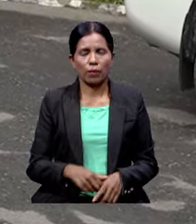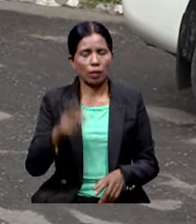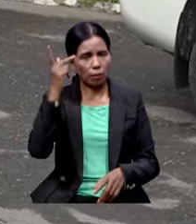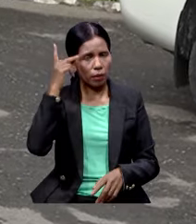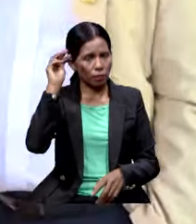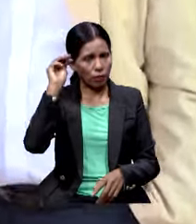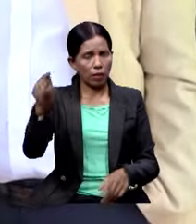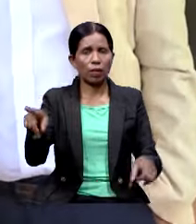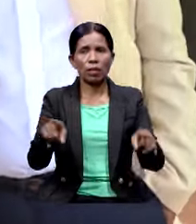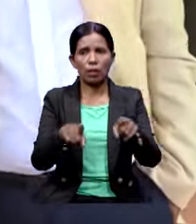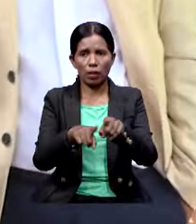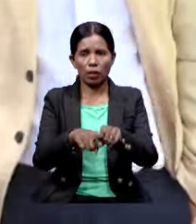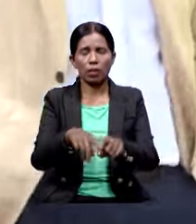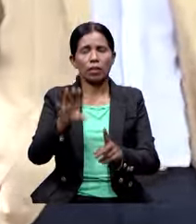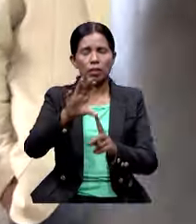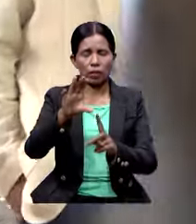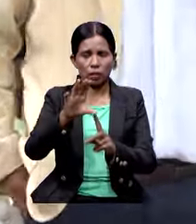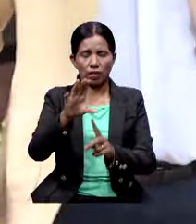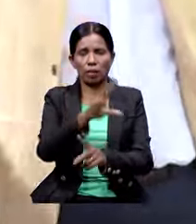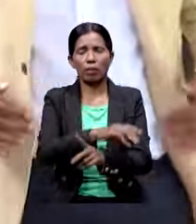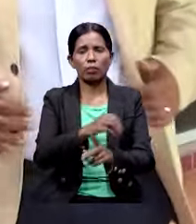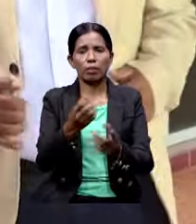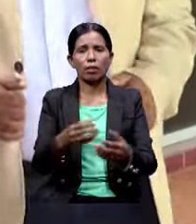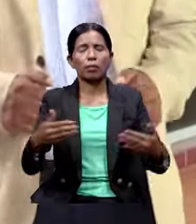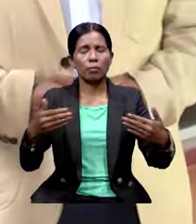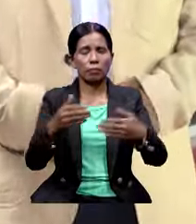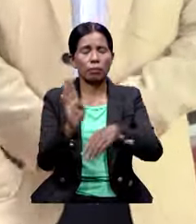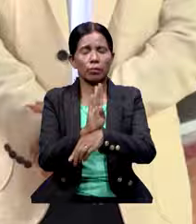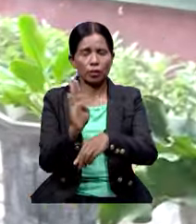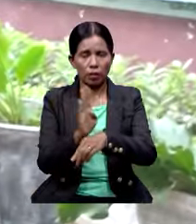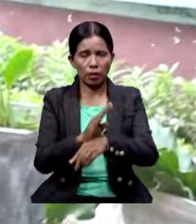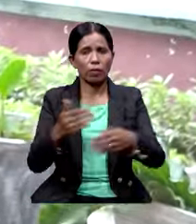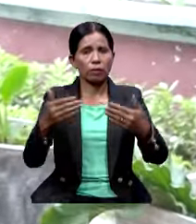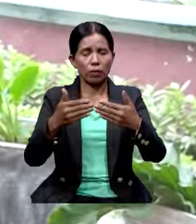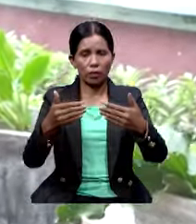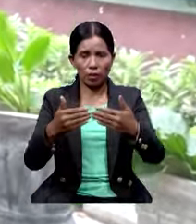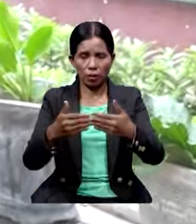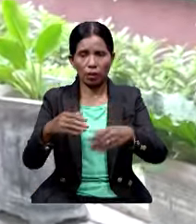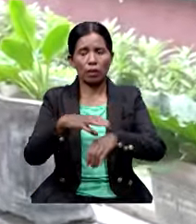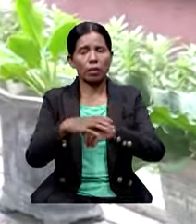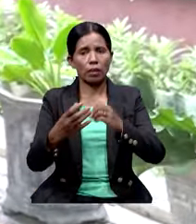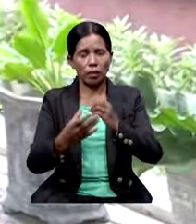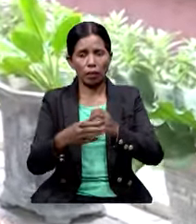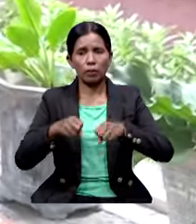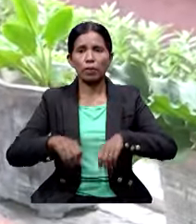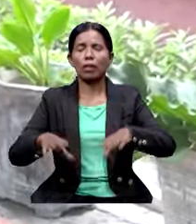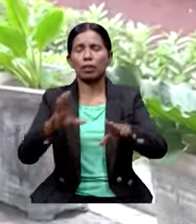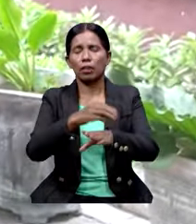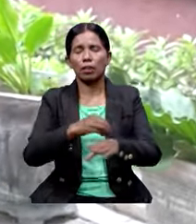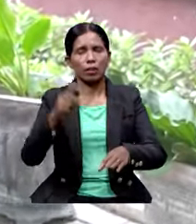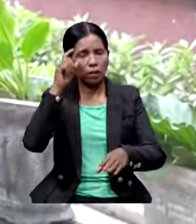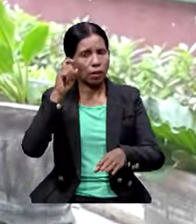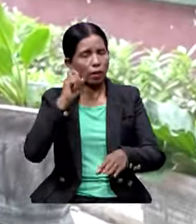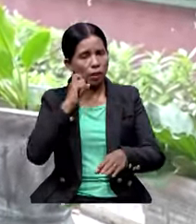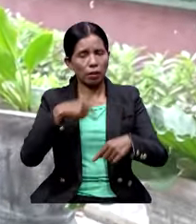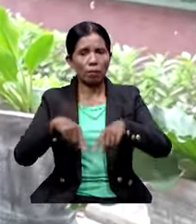Primeiro-ministro Nebihane Sanmos, chefe negociador principal fronteira marítima no terrestre, Kairala Sanana Guzmán, sua equipa Quintané, arranca